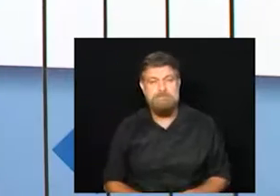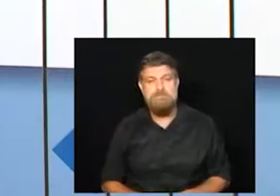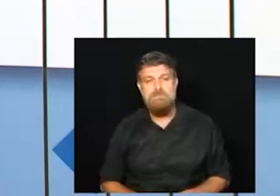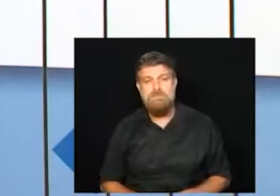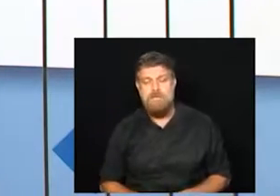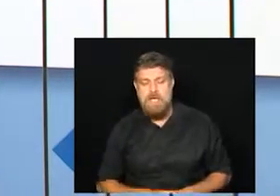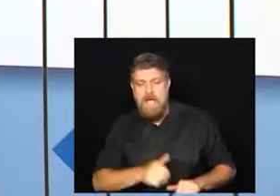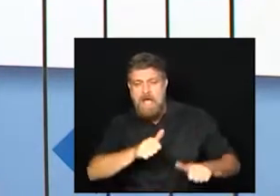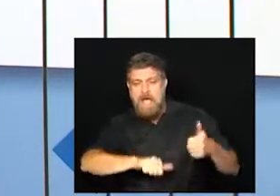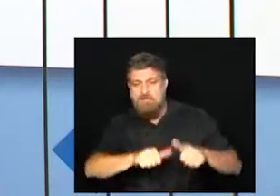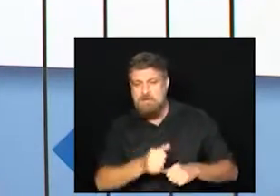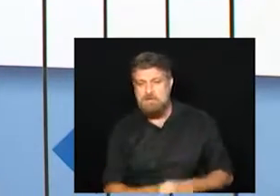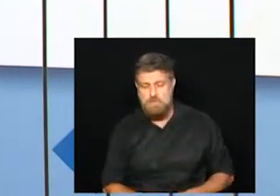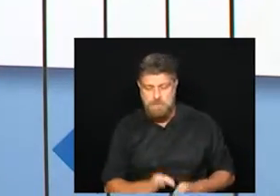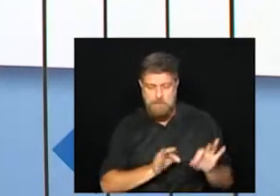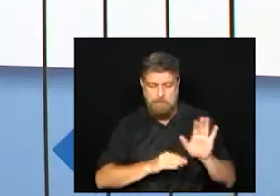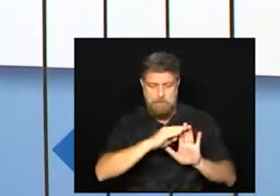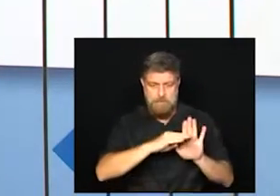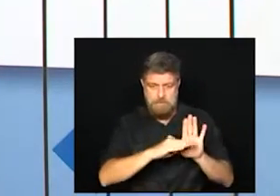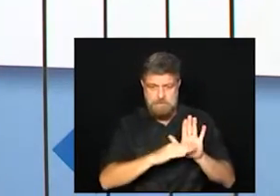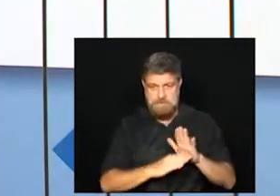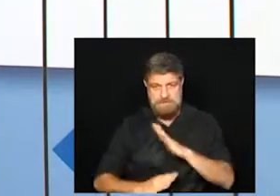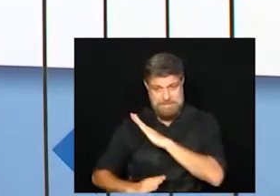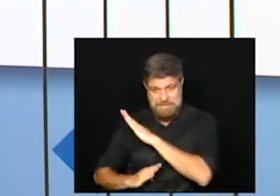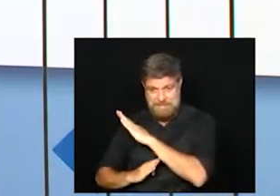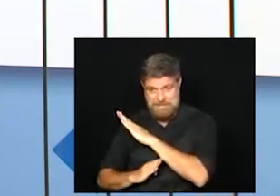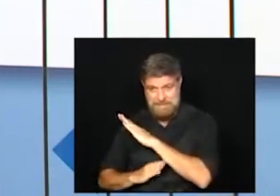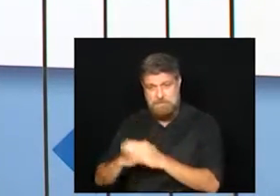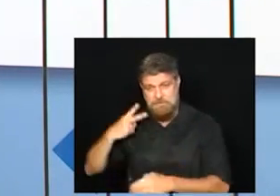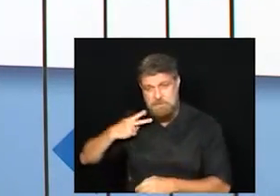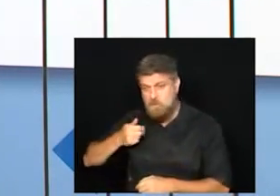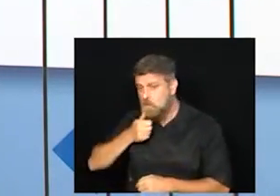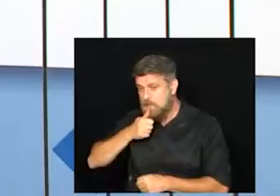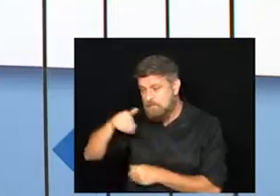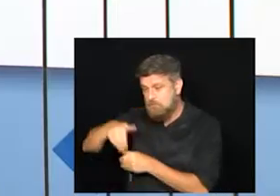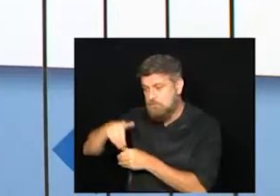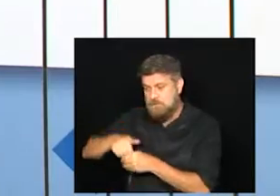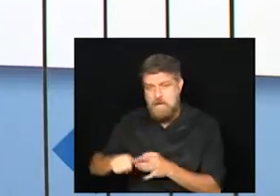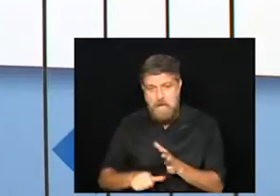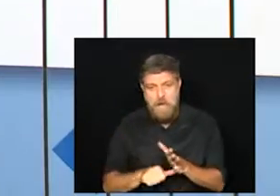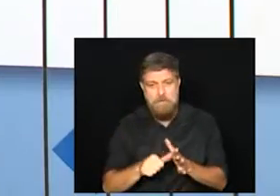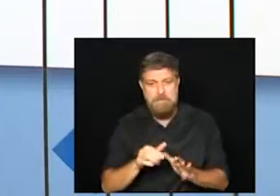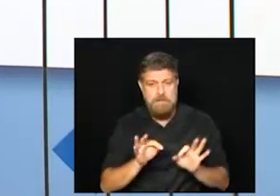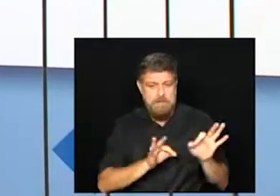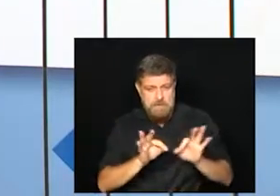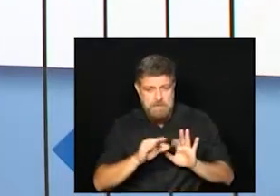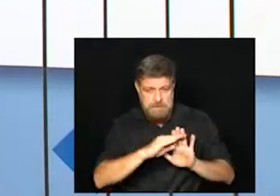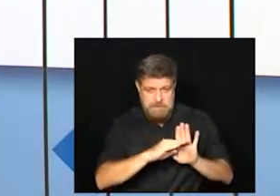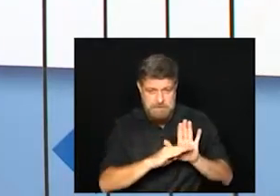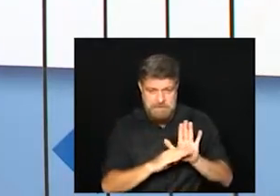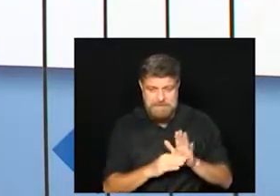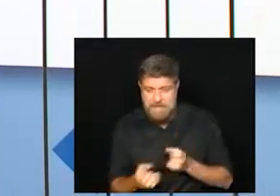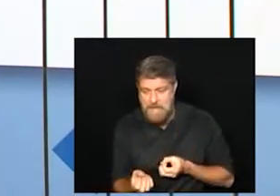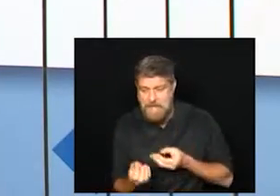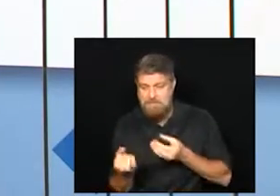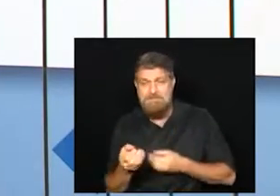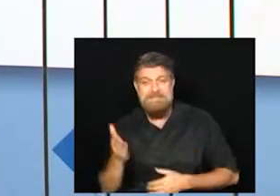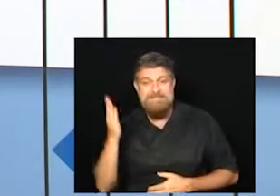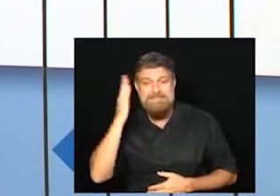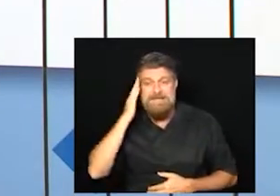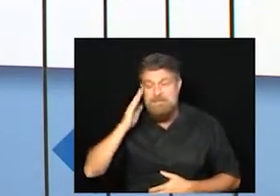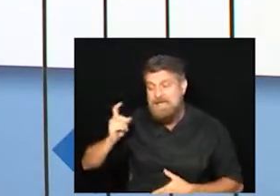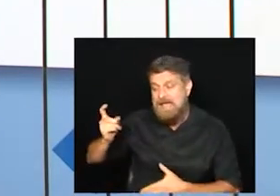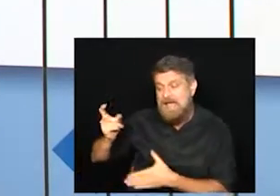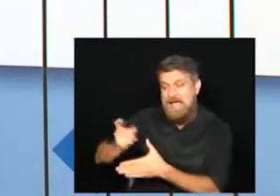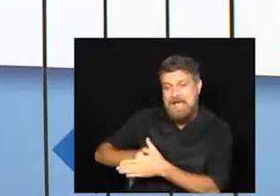Ela analisou projetos que tramitam aqui na Câmara. O primeiro aborda o acesso às informações da dívida